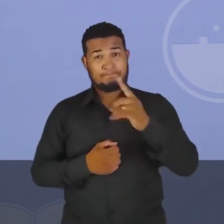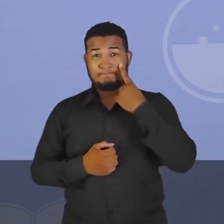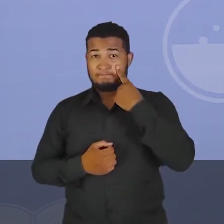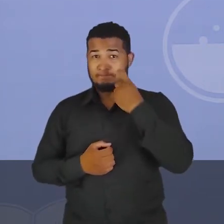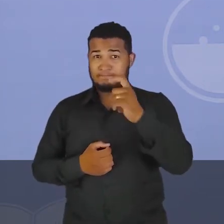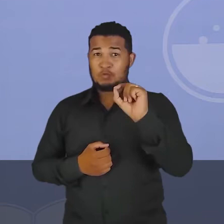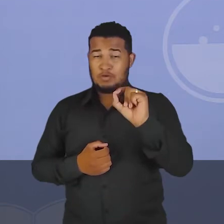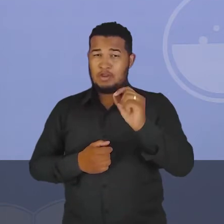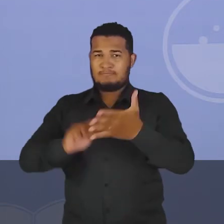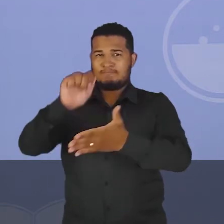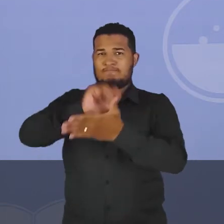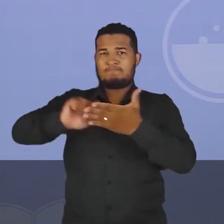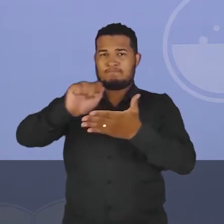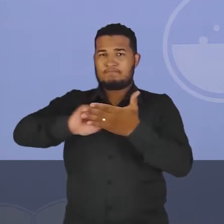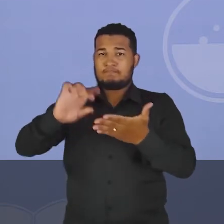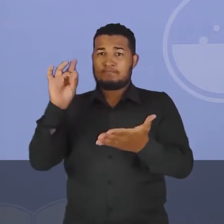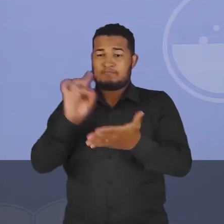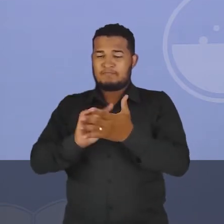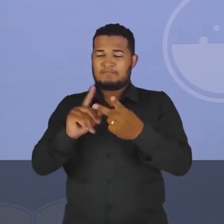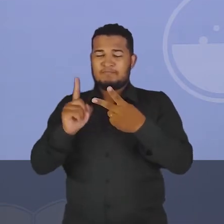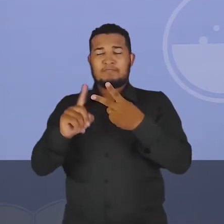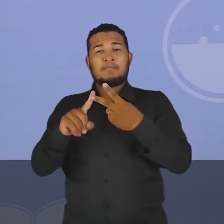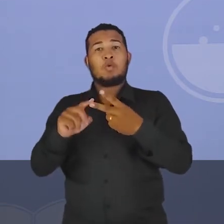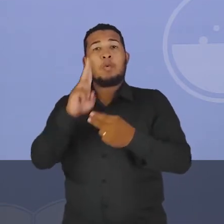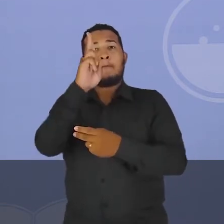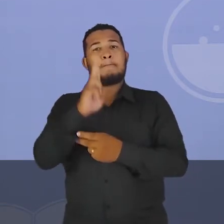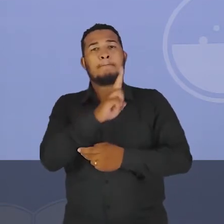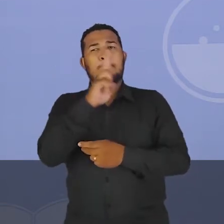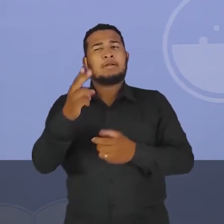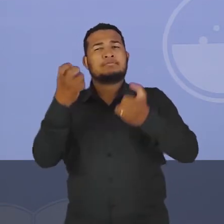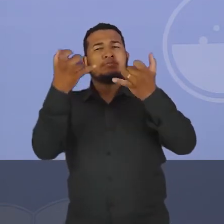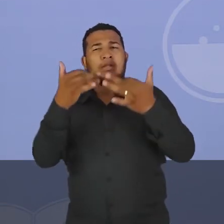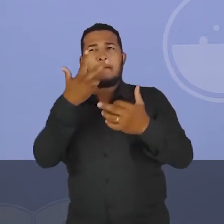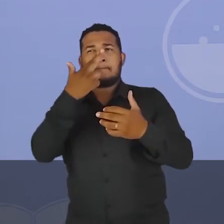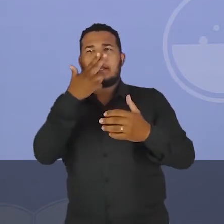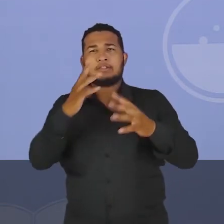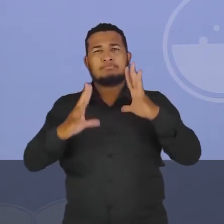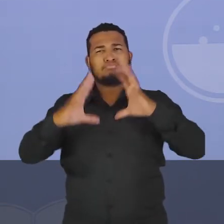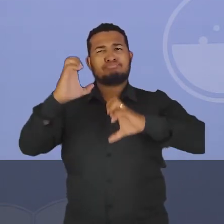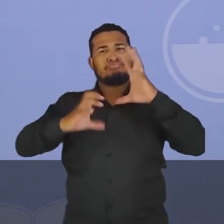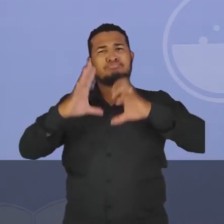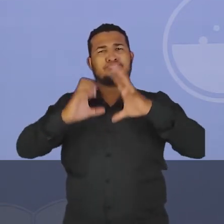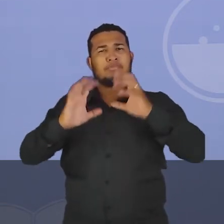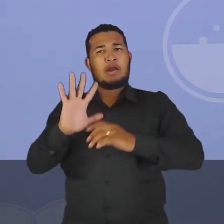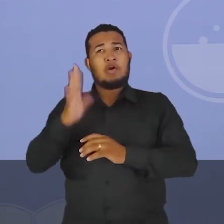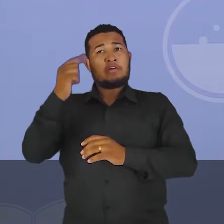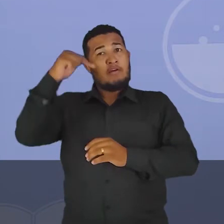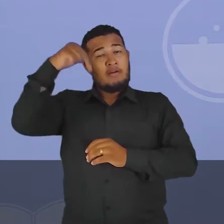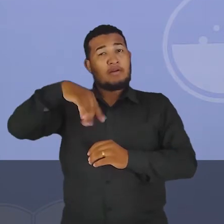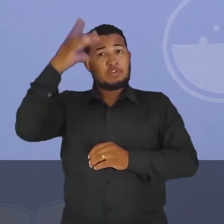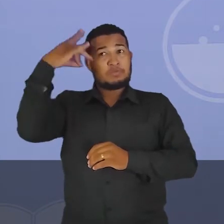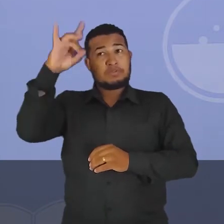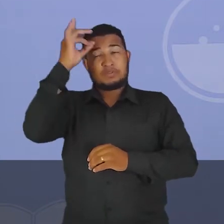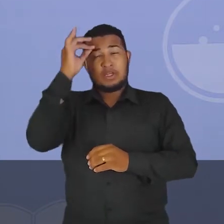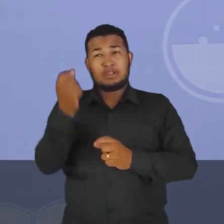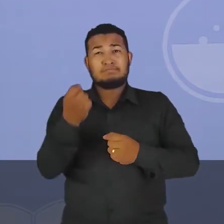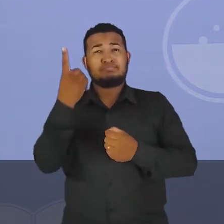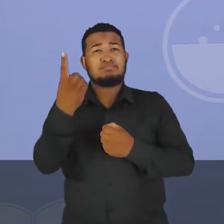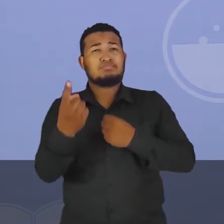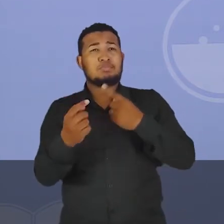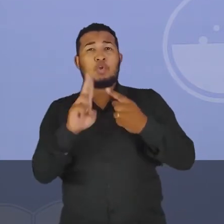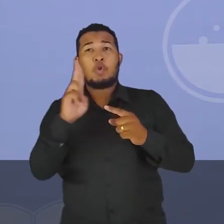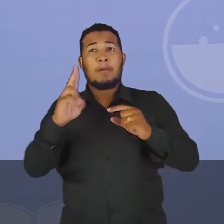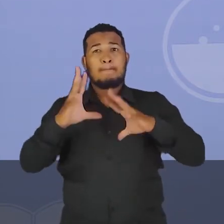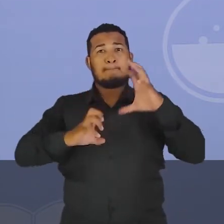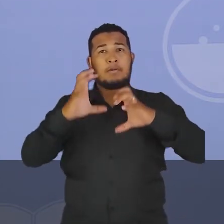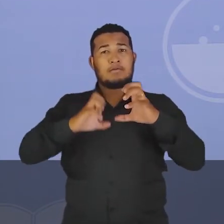obra que ele escreveu, dos Feitos de Mendes Sá, o padre ele descreve uma batalha que aconteceu aqui no Espírito Santo que quase ninguém ouve falar, chamada Batalha